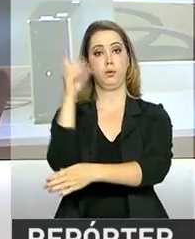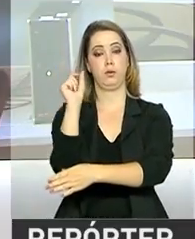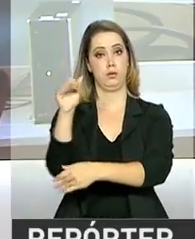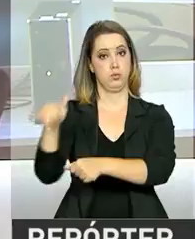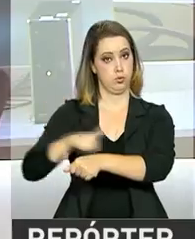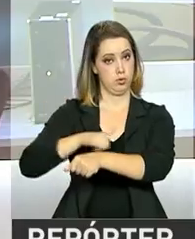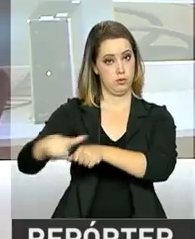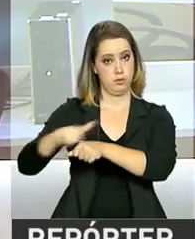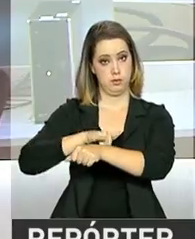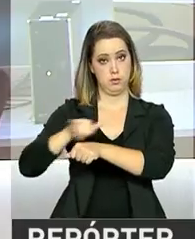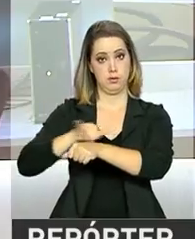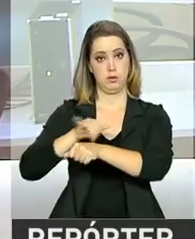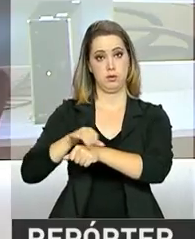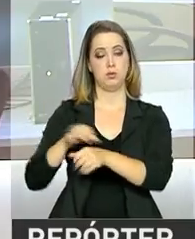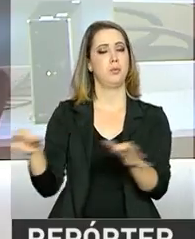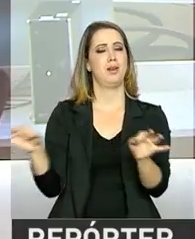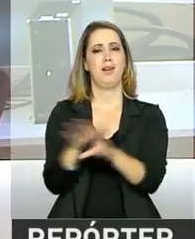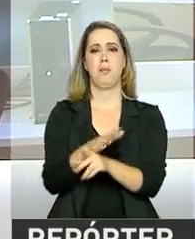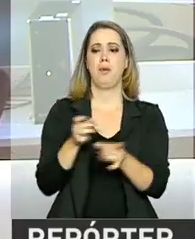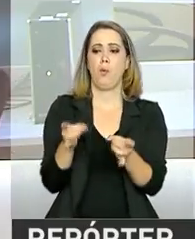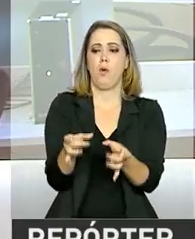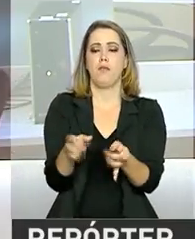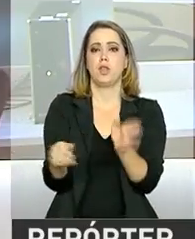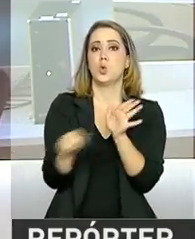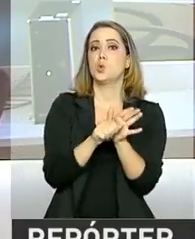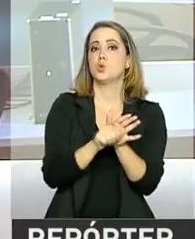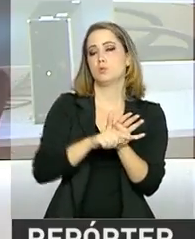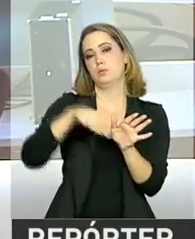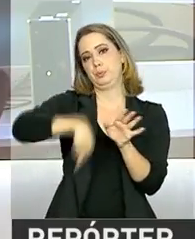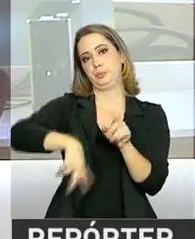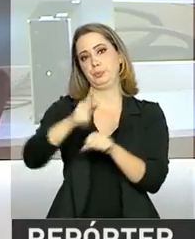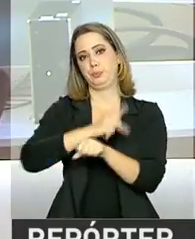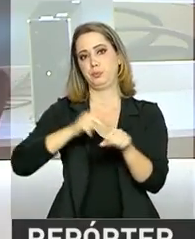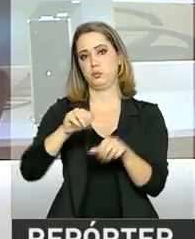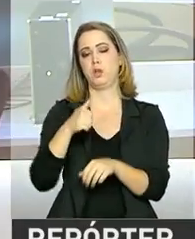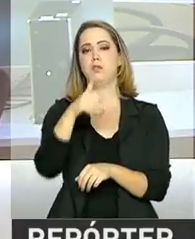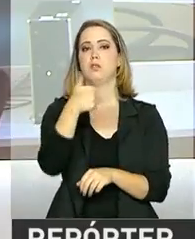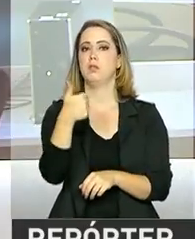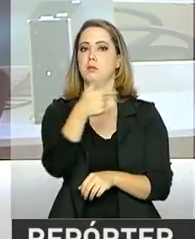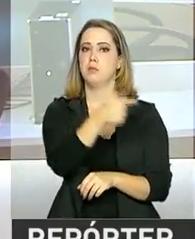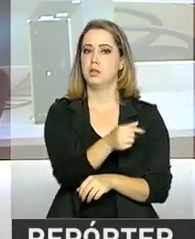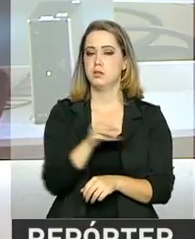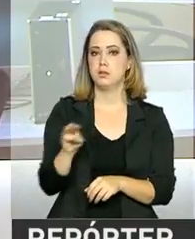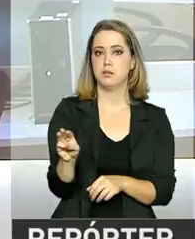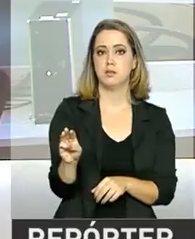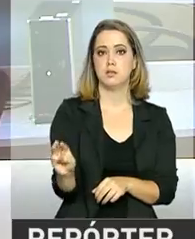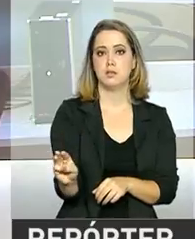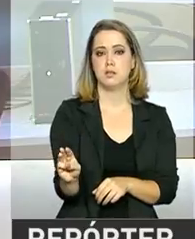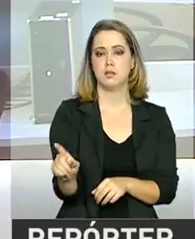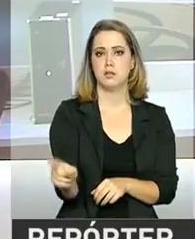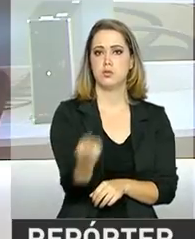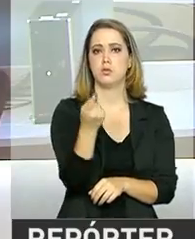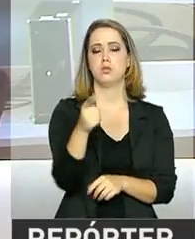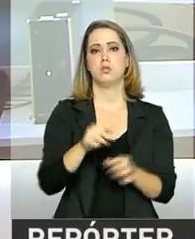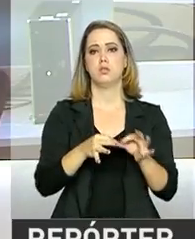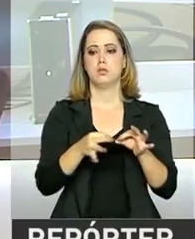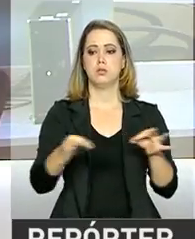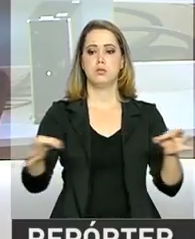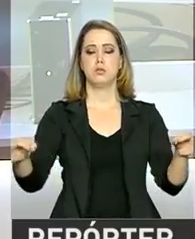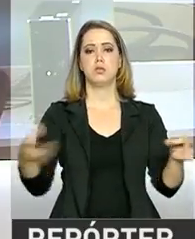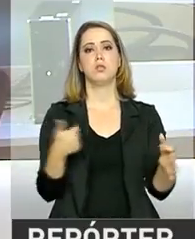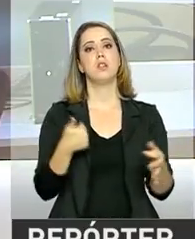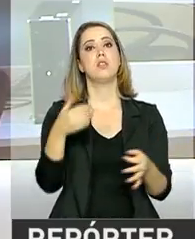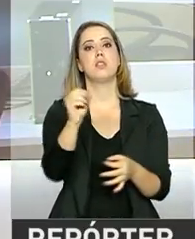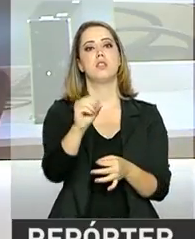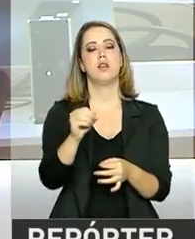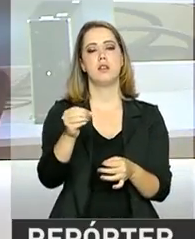país o Brasil conta com quase 17.000 km km de fronteiras terrestres e 10.000 delas estão na